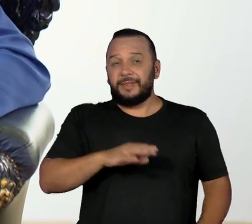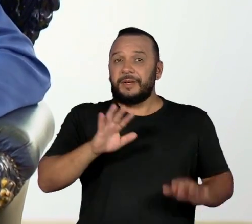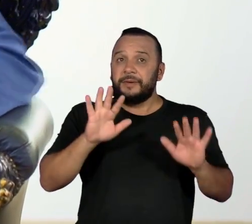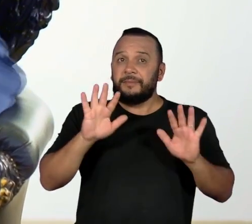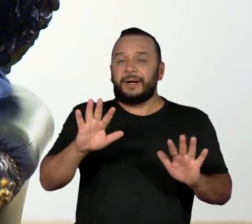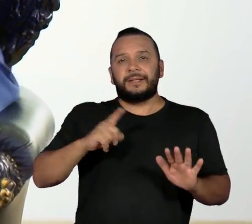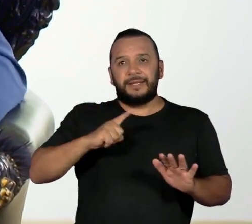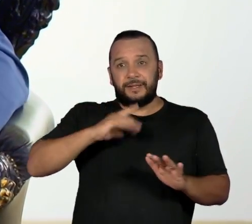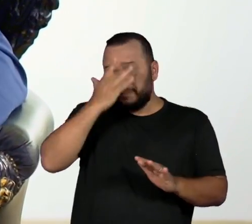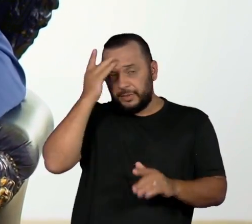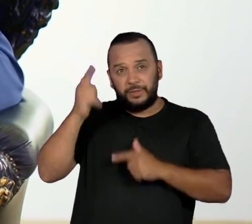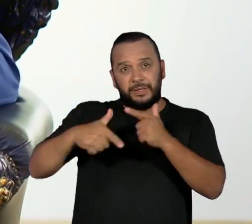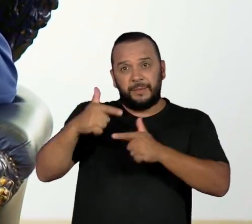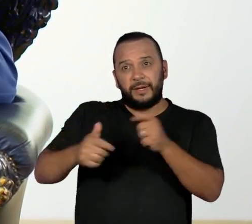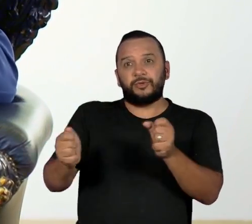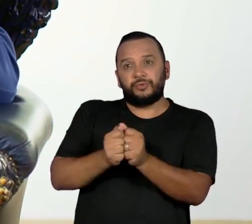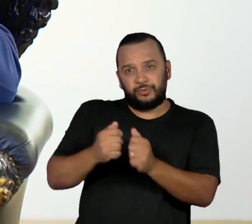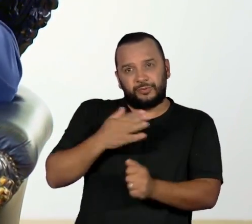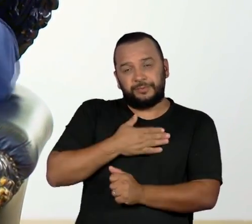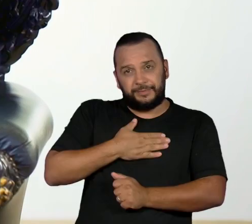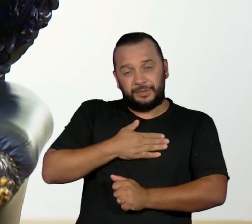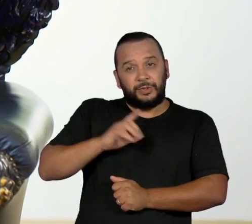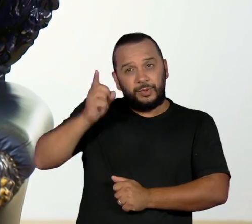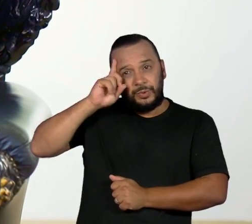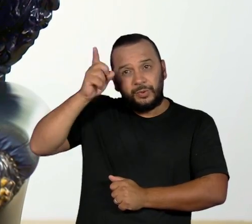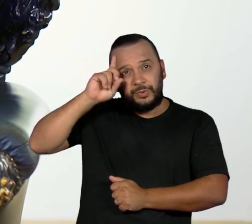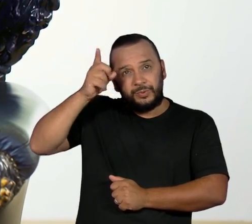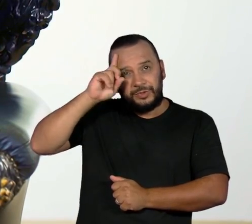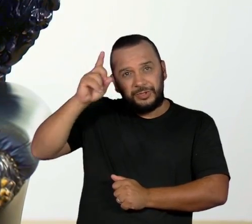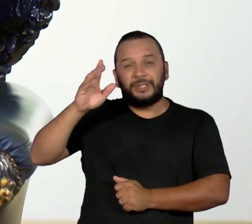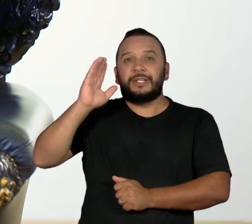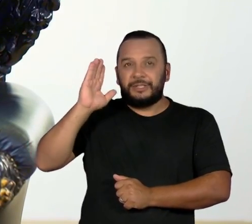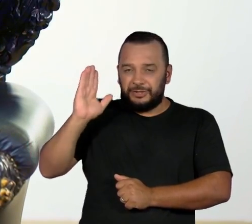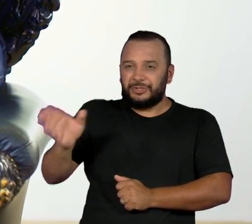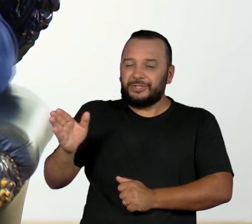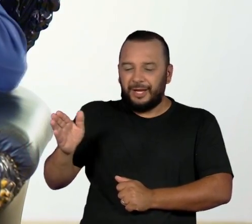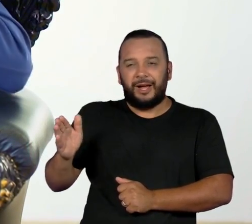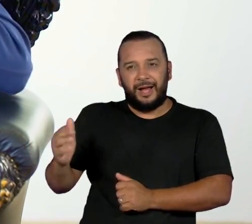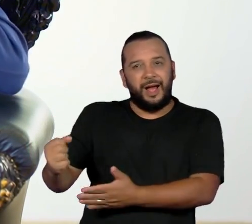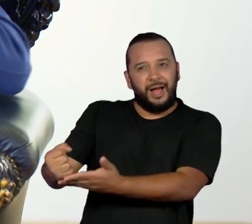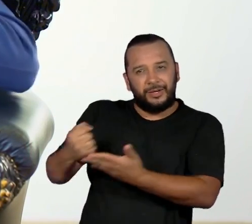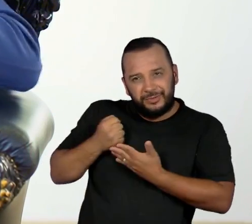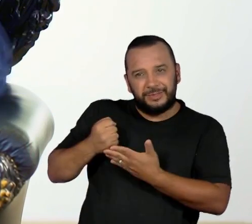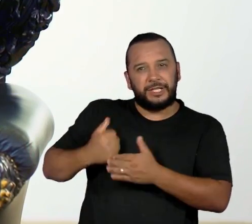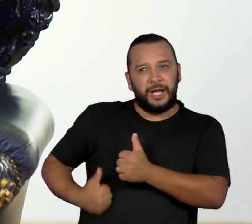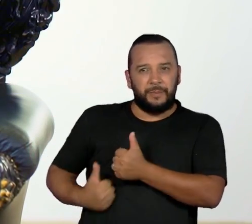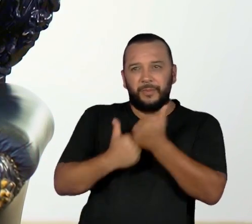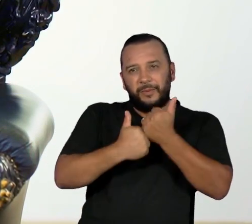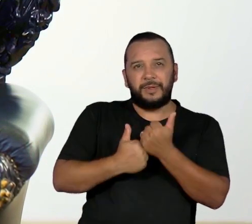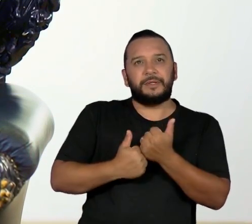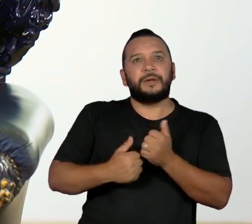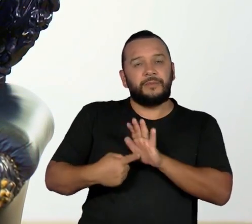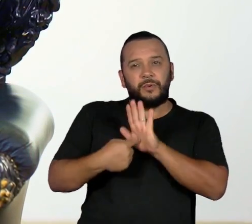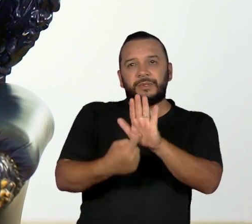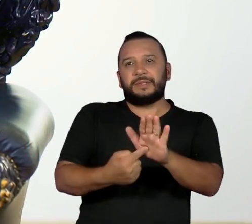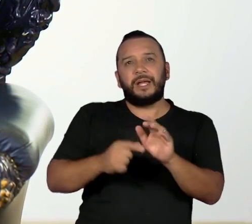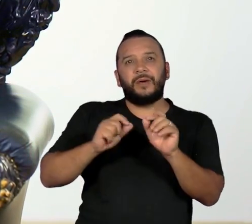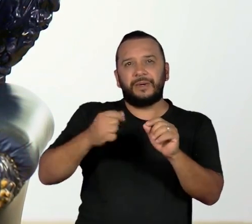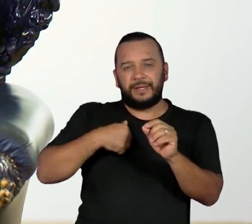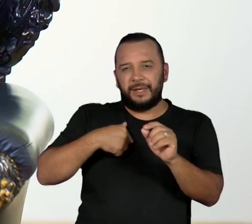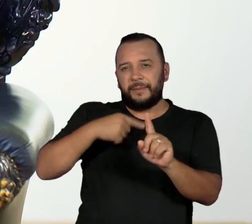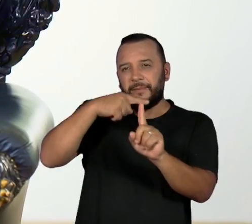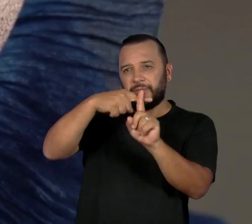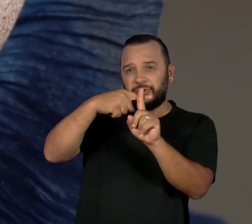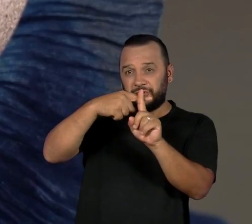trabalhando comigo todos os dias para poder fazer com que isso não seja uma questão e para mostrar que outros pontos meus sobre a